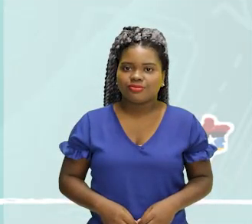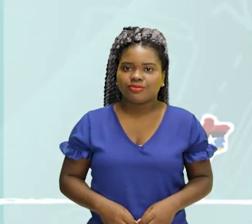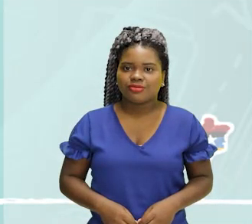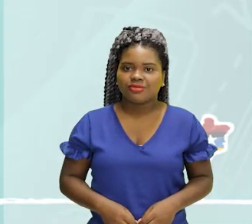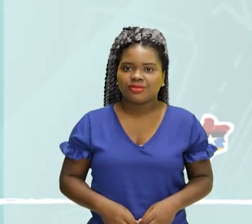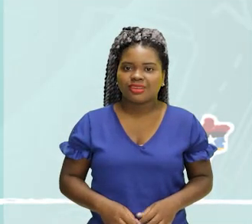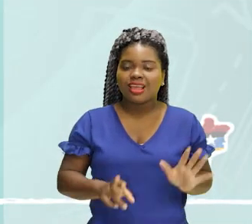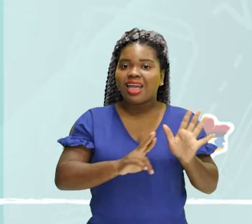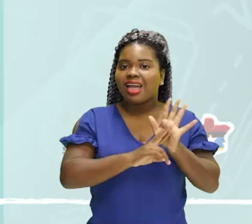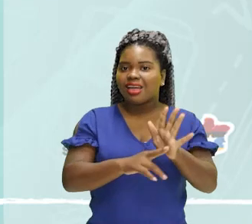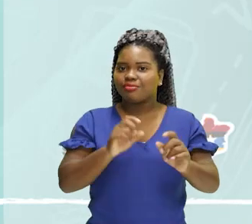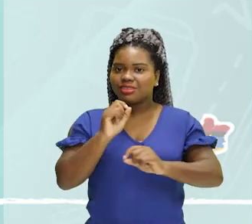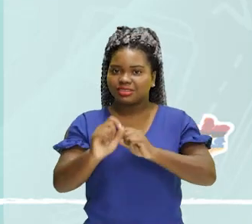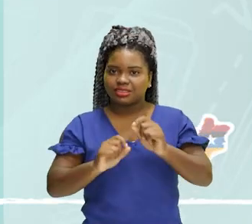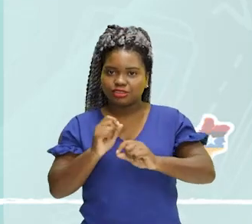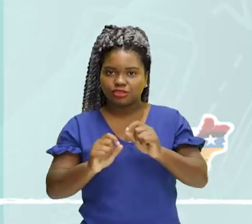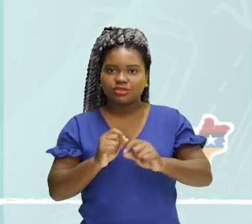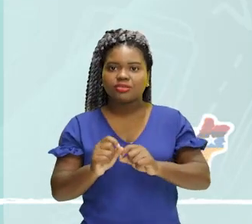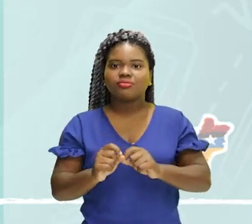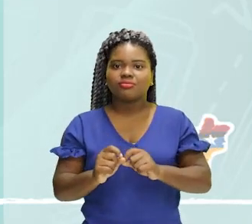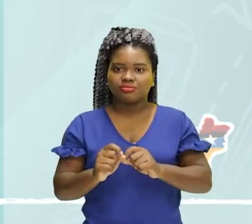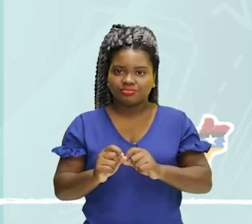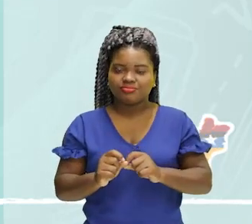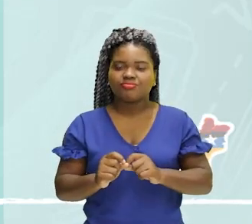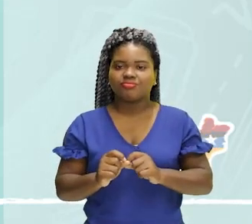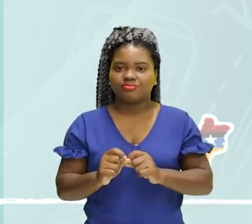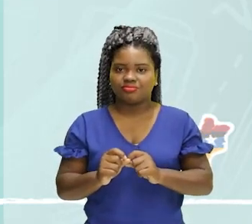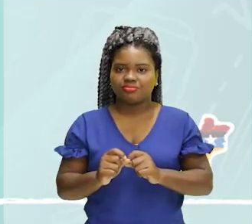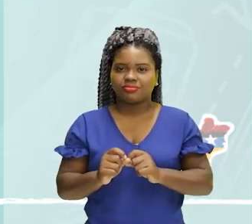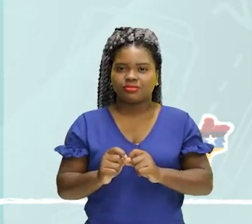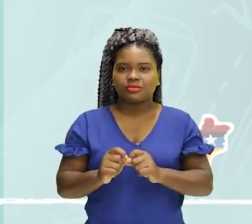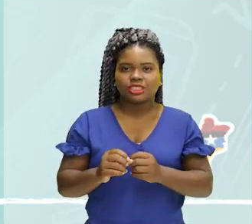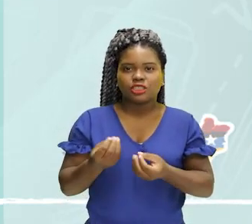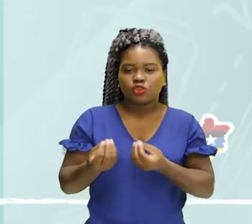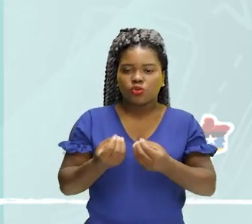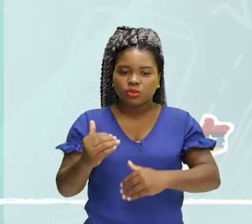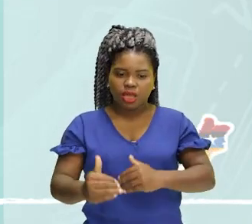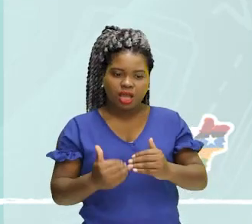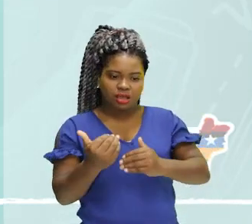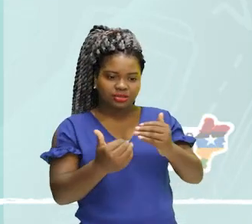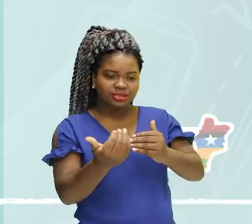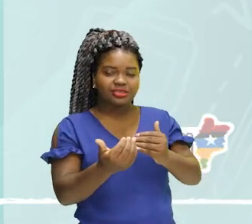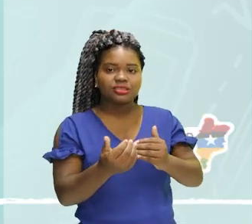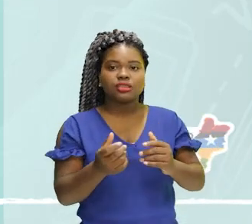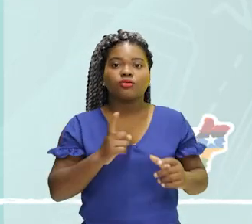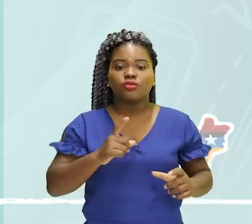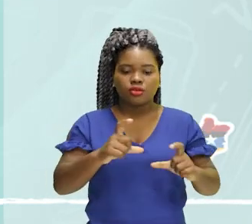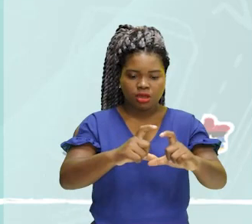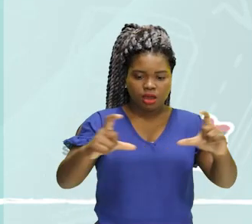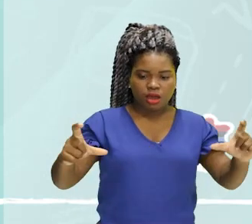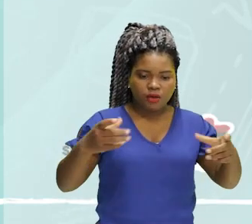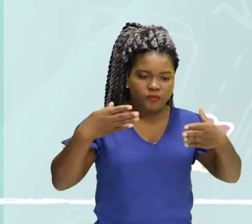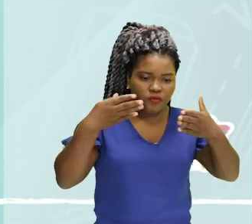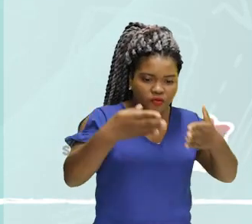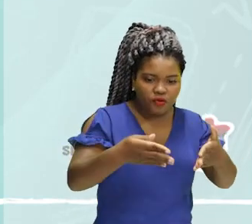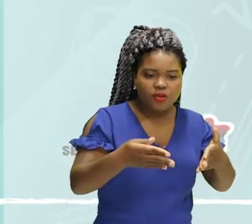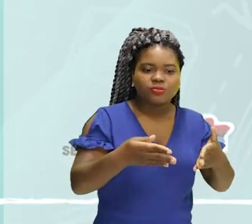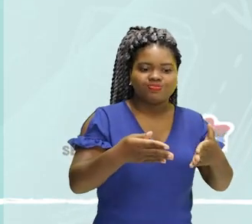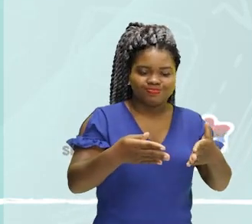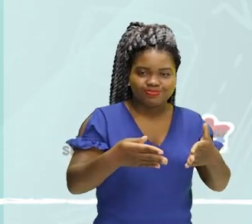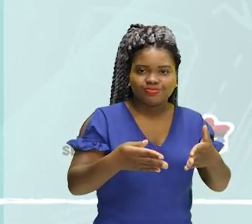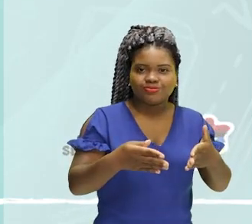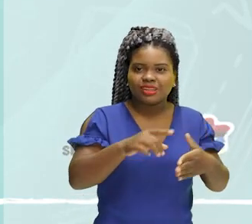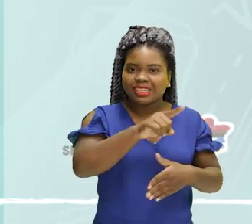Indicam uma ação, estado ou processo em seu curso, ou seja, que está se desenvolvendo. Eu destaquei esse termo aqui para